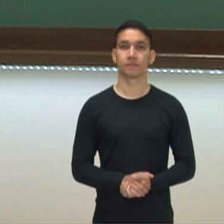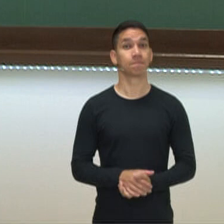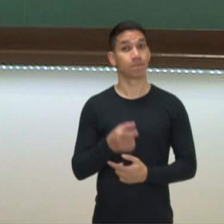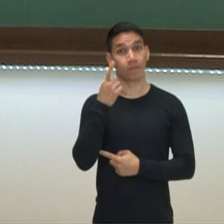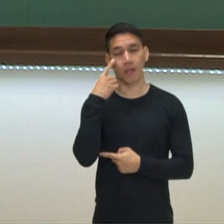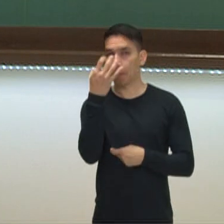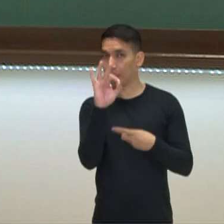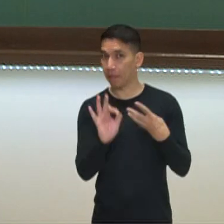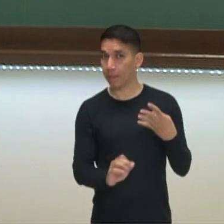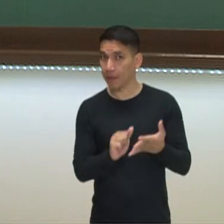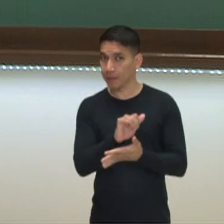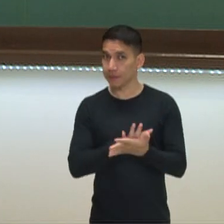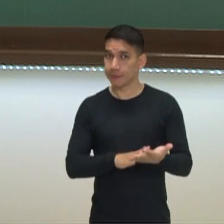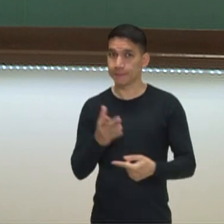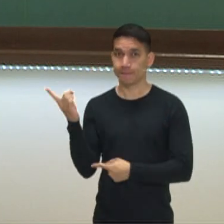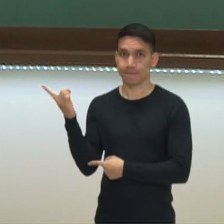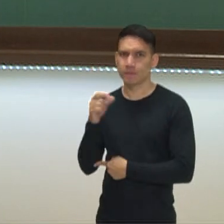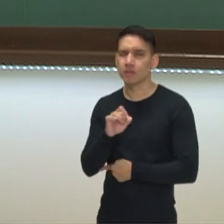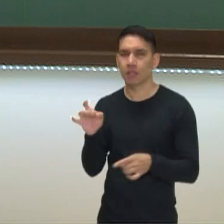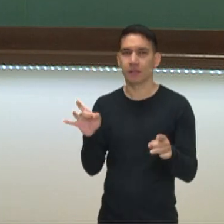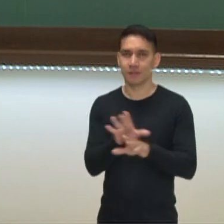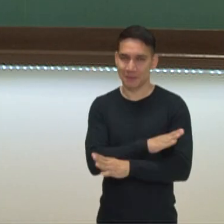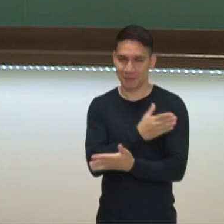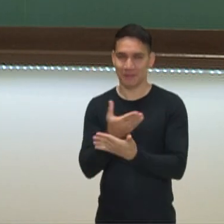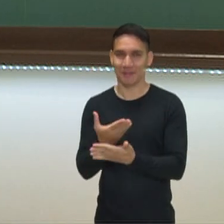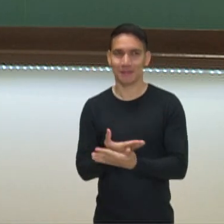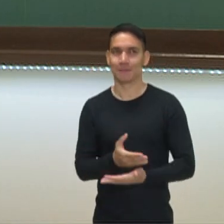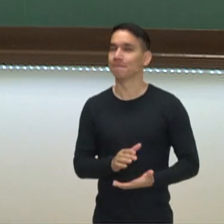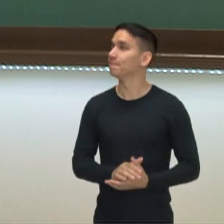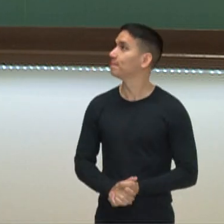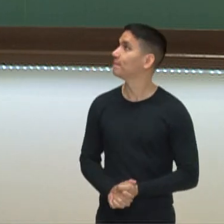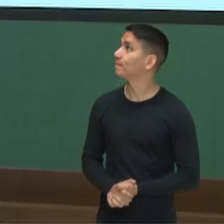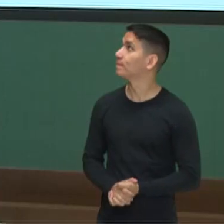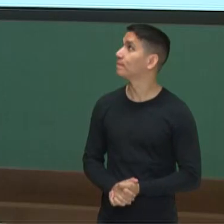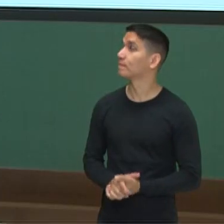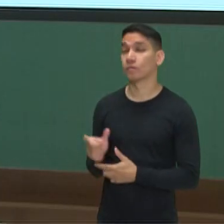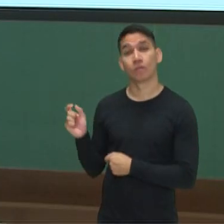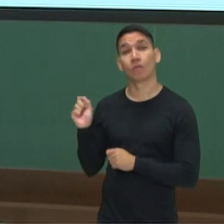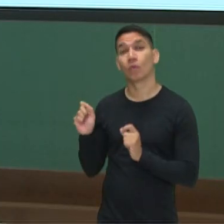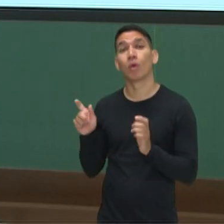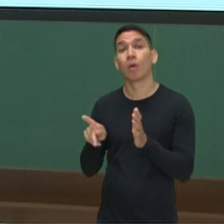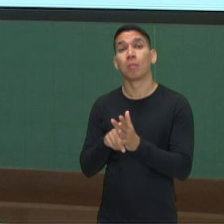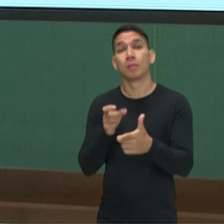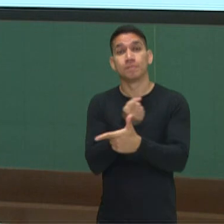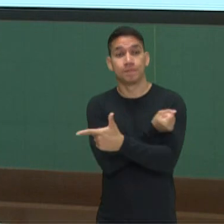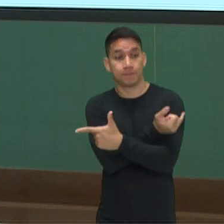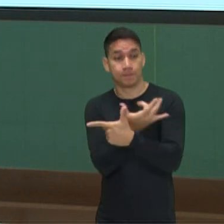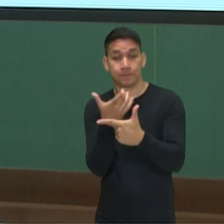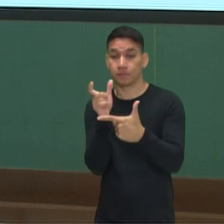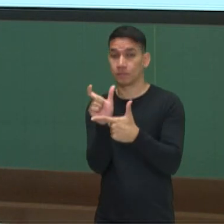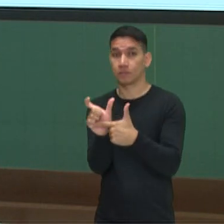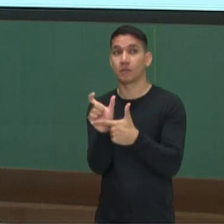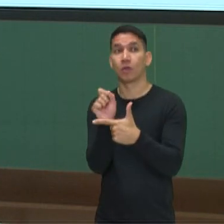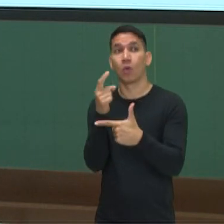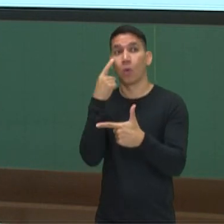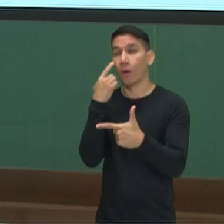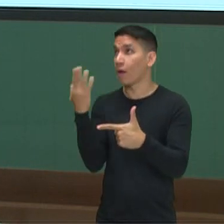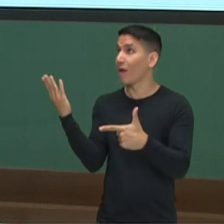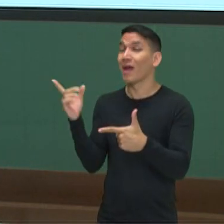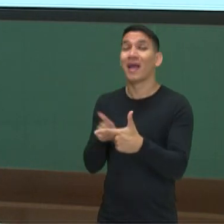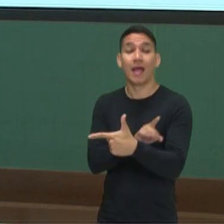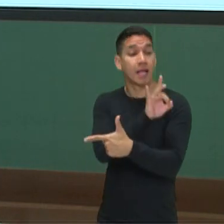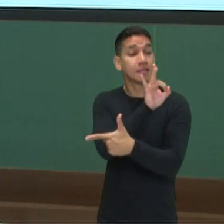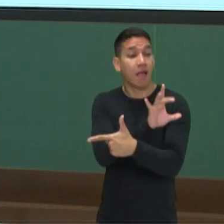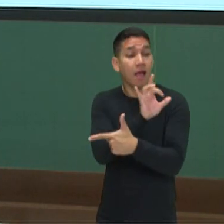Vamos corrigir então esse exercício para finalizar essa aula? A divisão do polinômio pelo monômio,